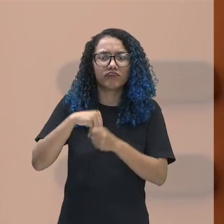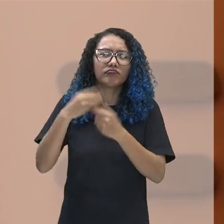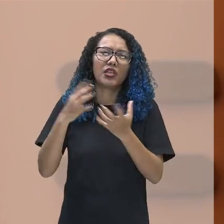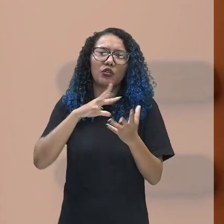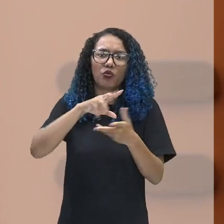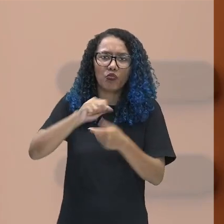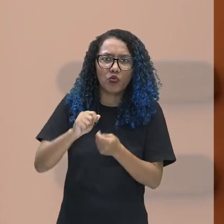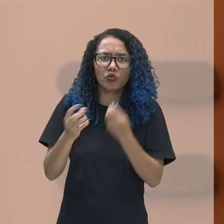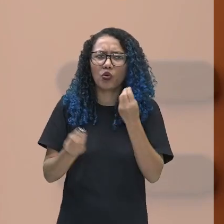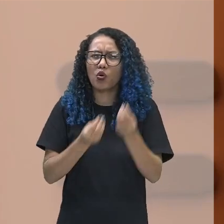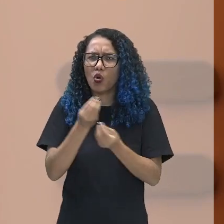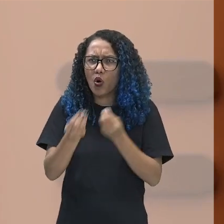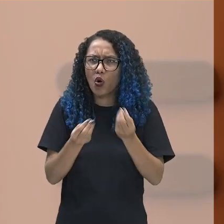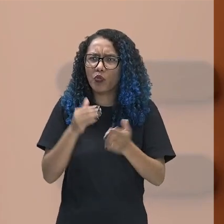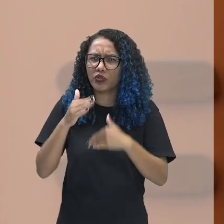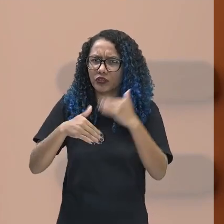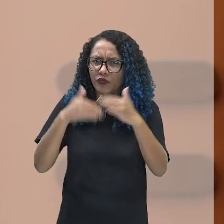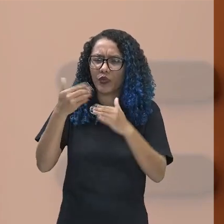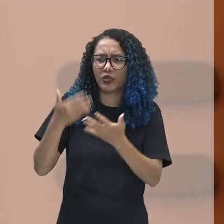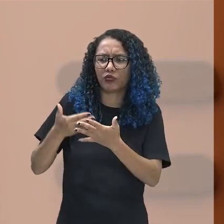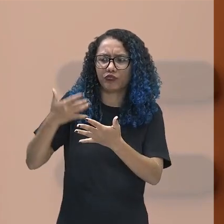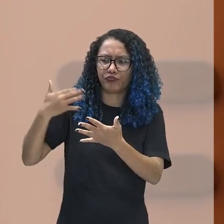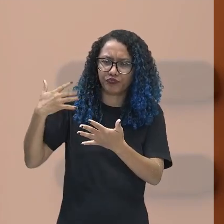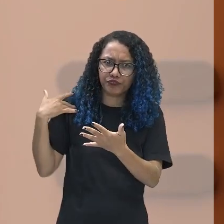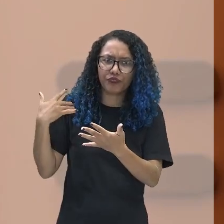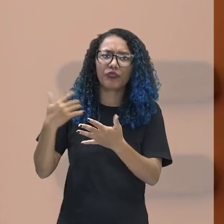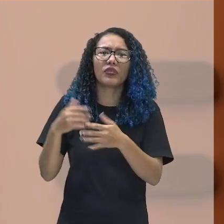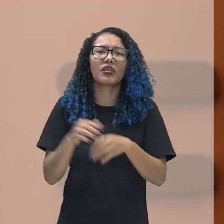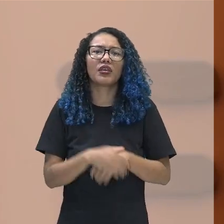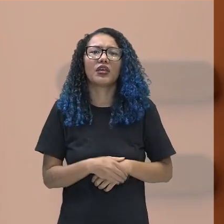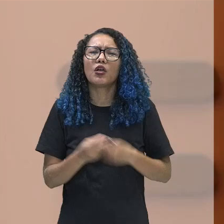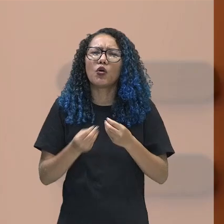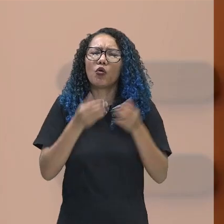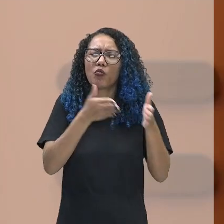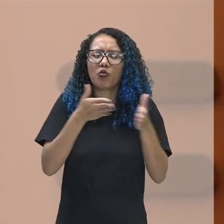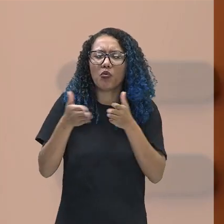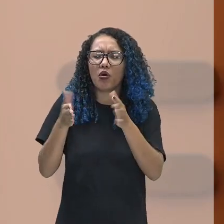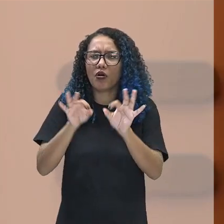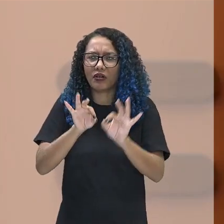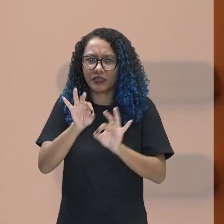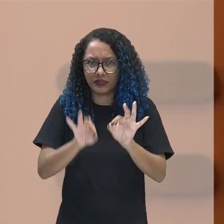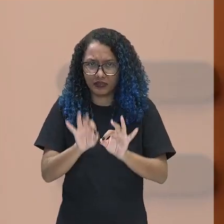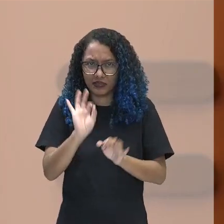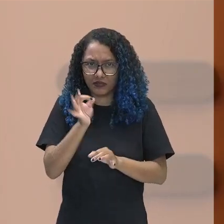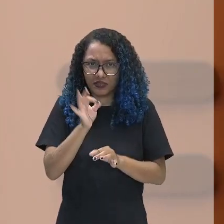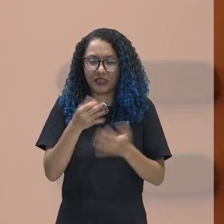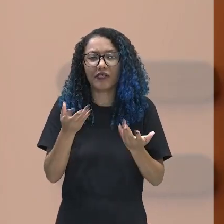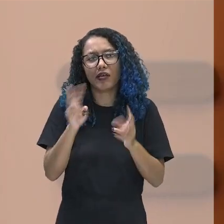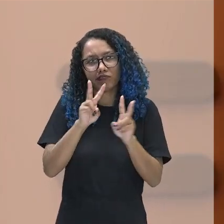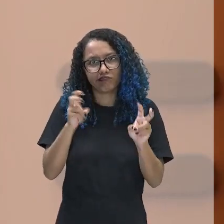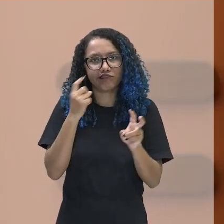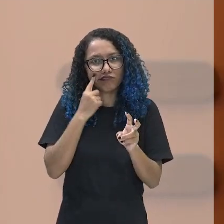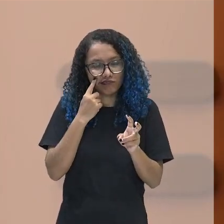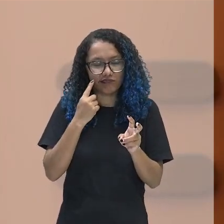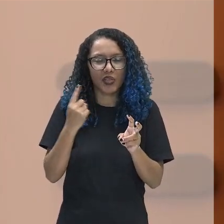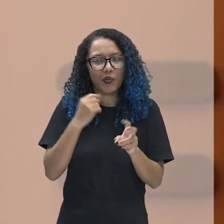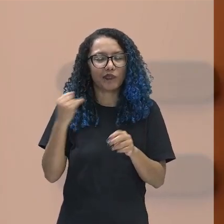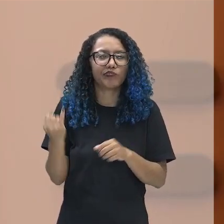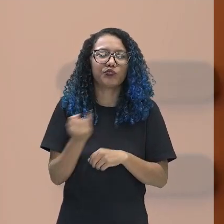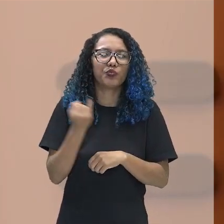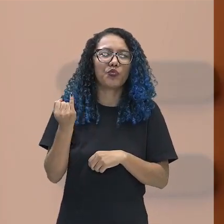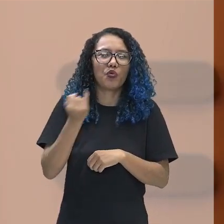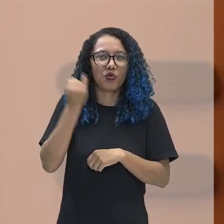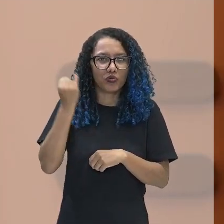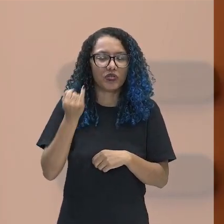pré-história, qual é a divisão que a gente comumente fala, enfim, abordaremos essa temática tão importante,